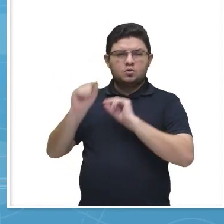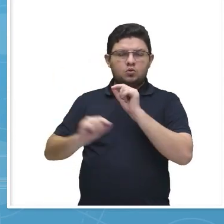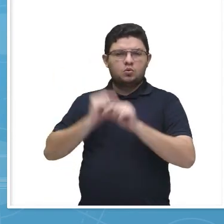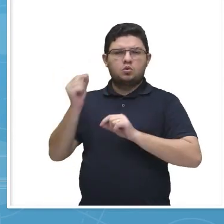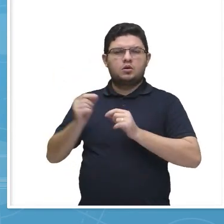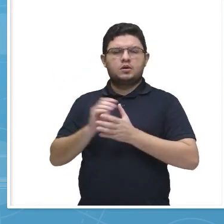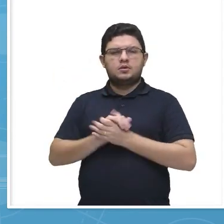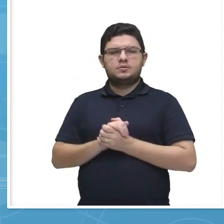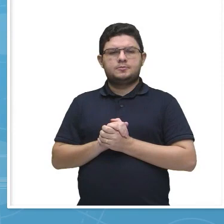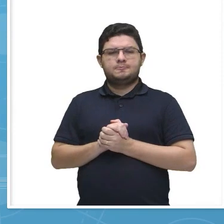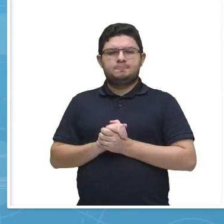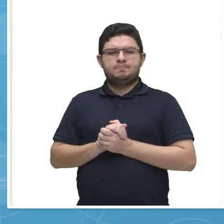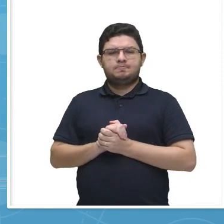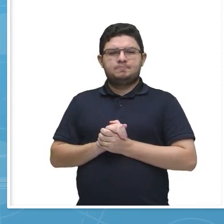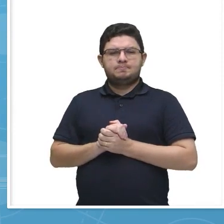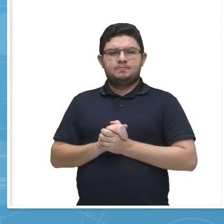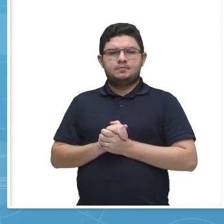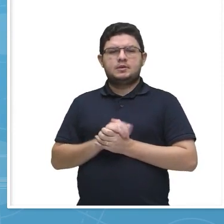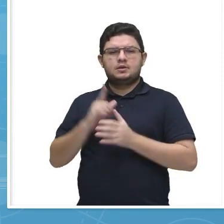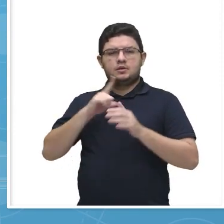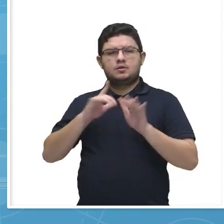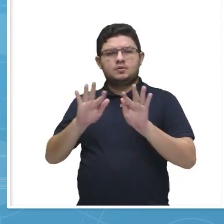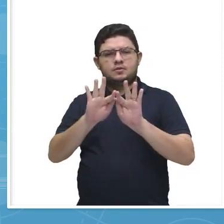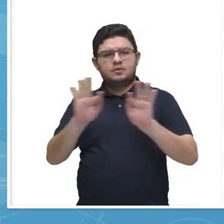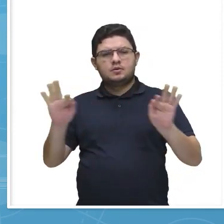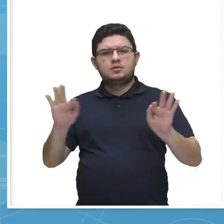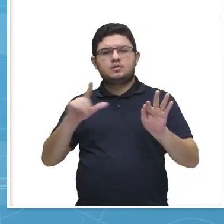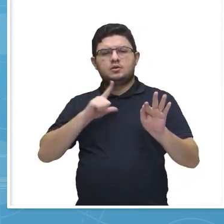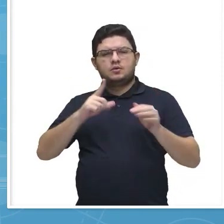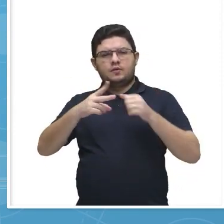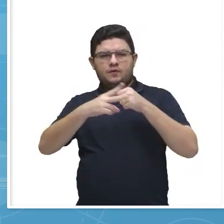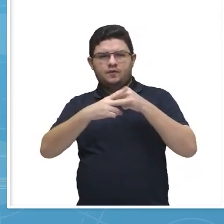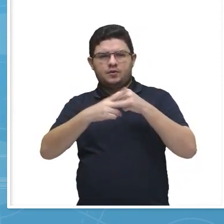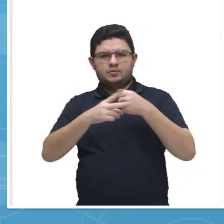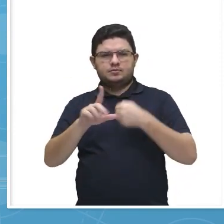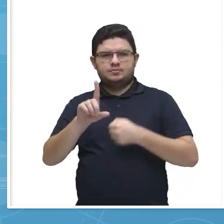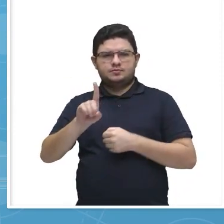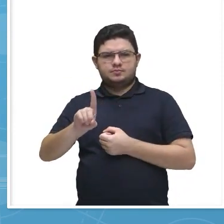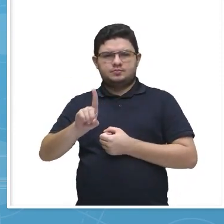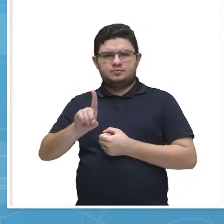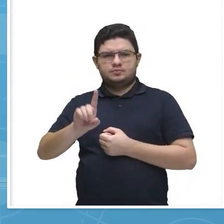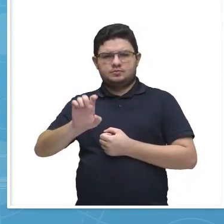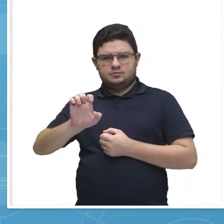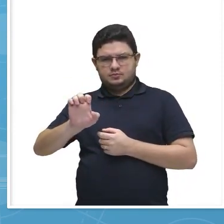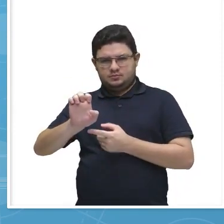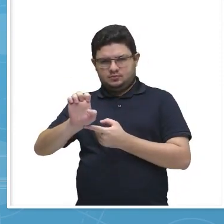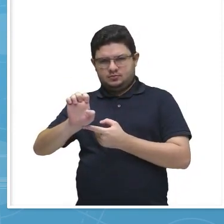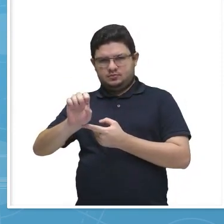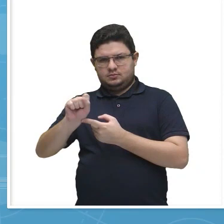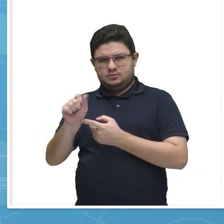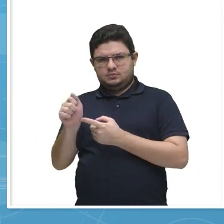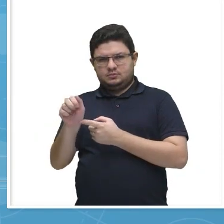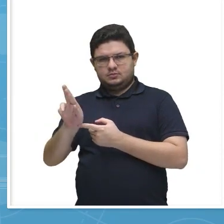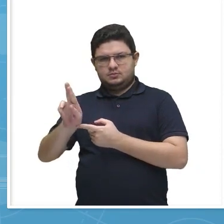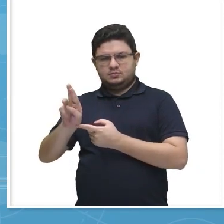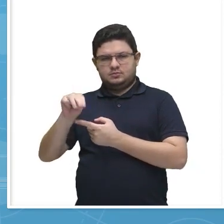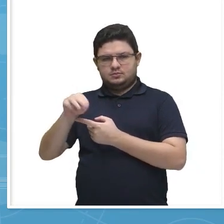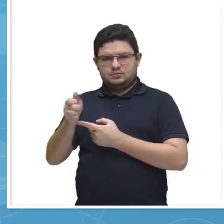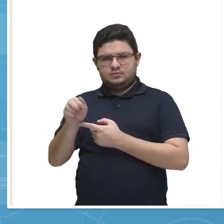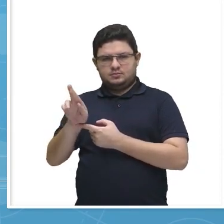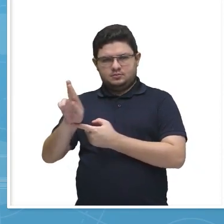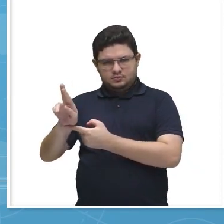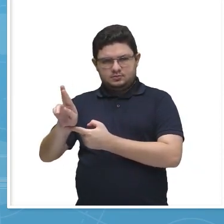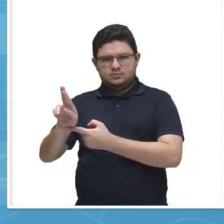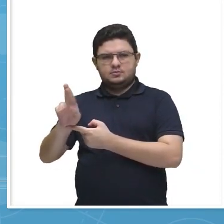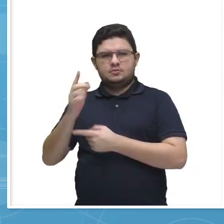nesta oração, eu tenho o verbo desarmar, não é? Você desarmar, ou seja, fazer com que a pessoa, o sentido é